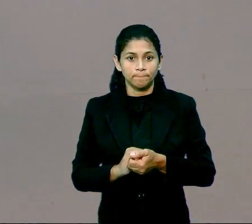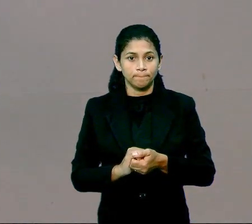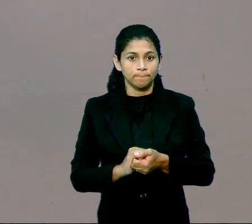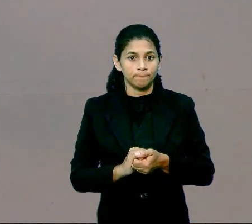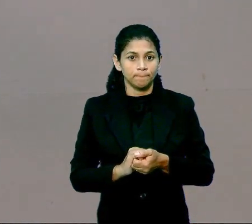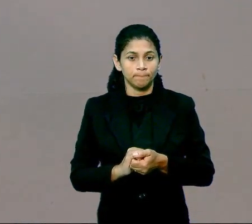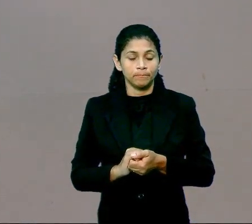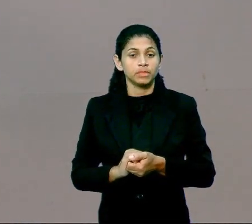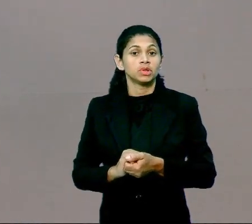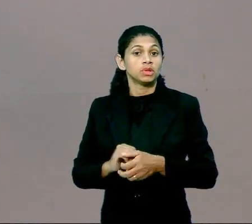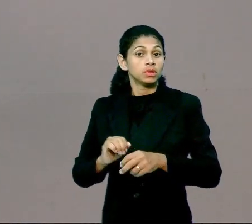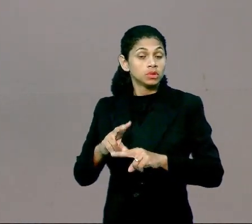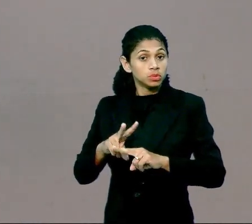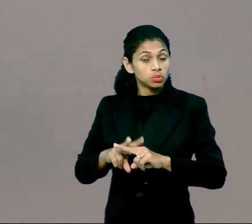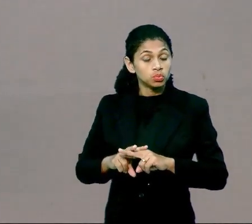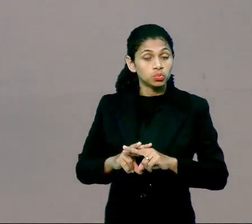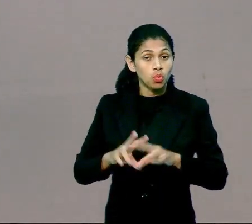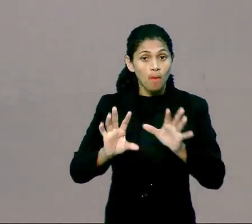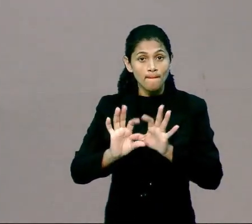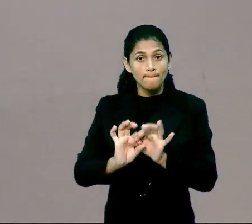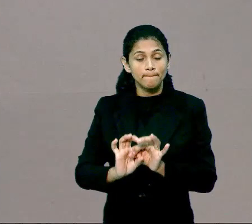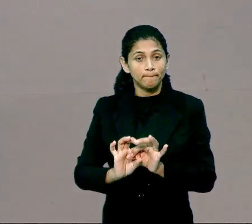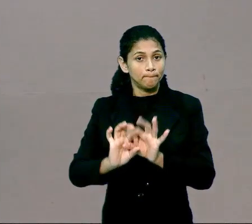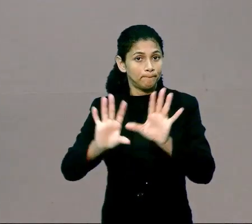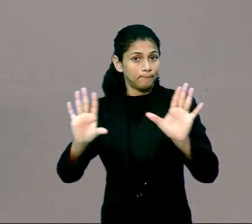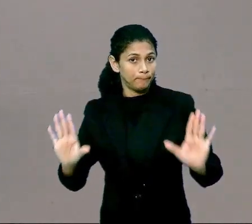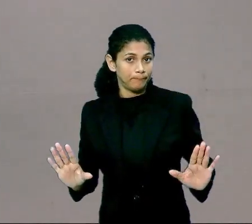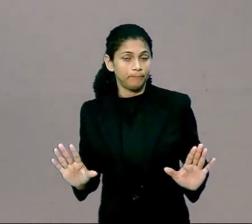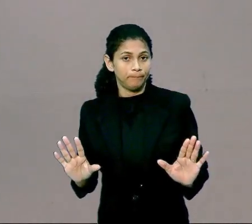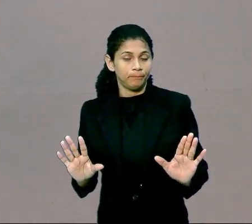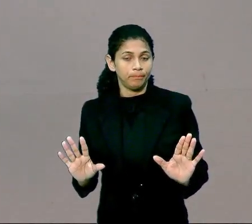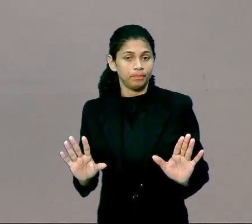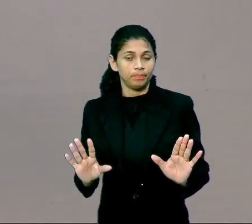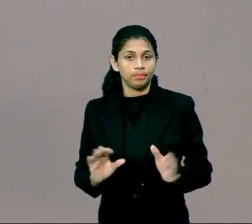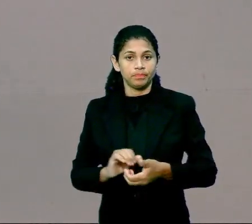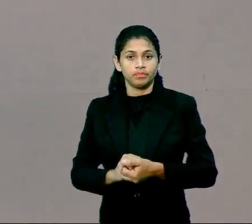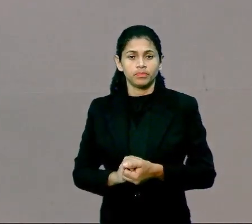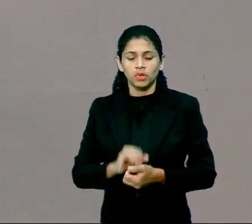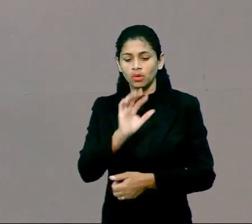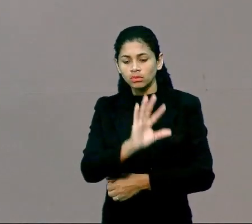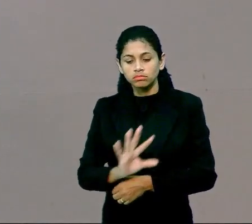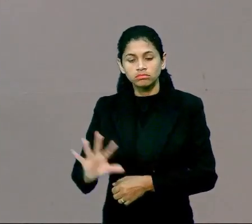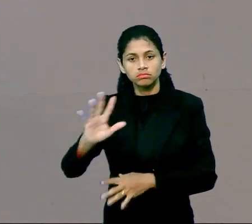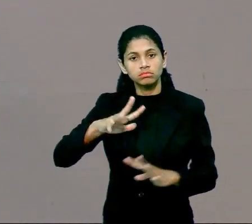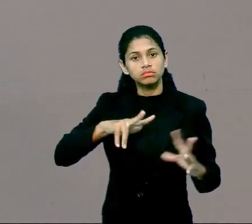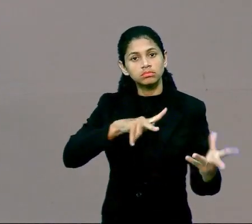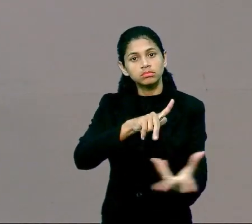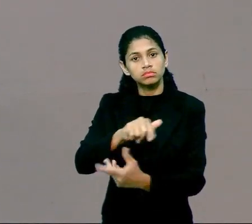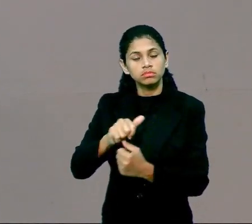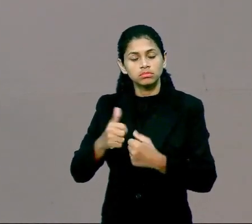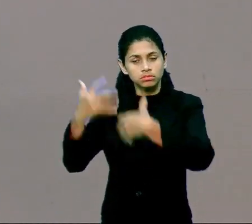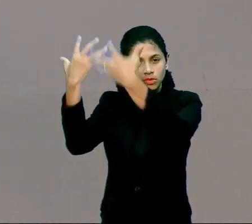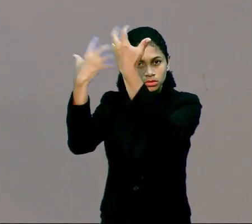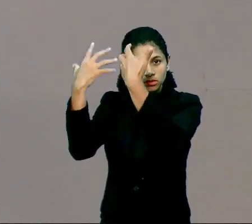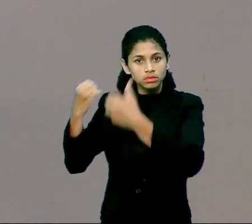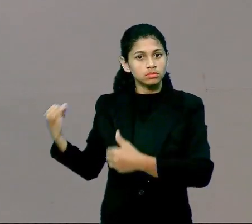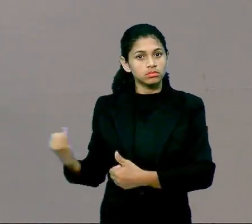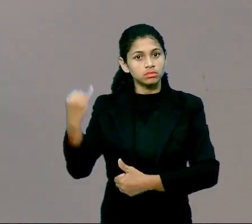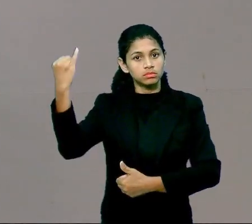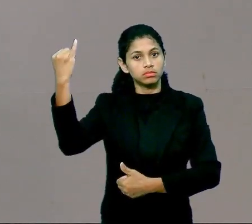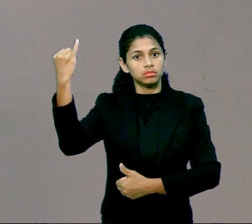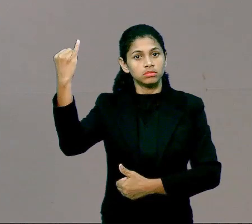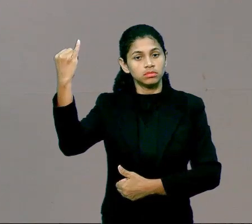Hashtag liberdade, porque aqui são direcionamentos que a gente faz um mapeamento geral, mas são reflexões importantes que a gente leve. Por